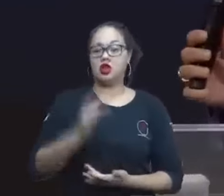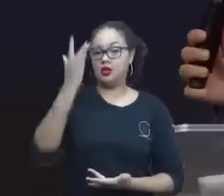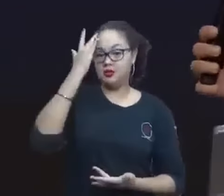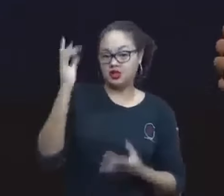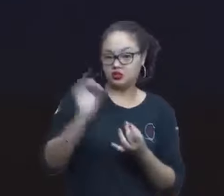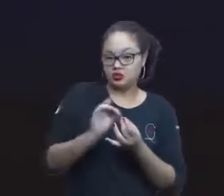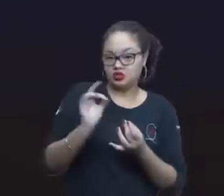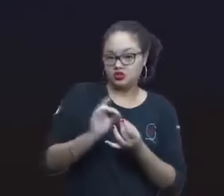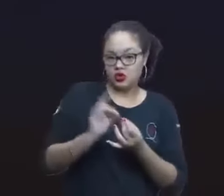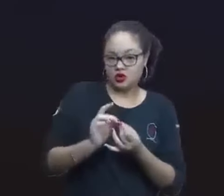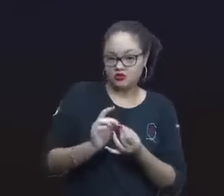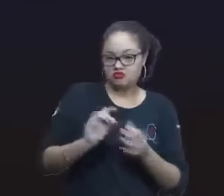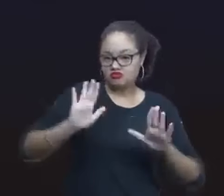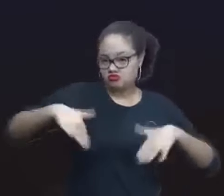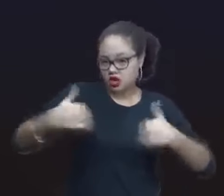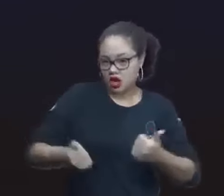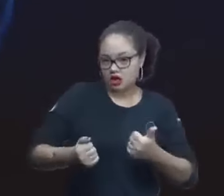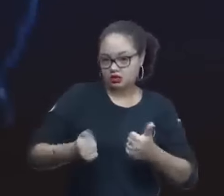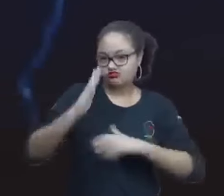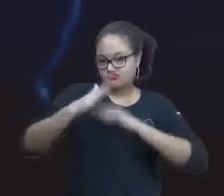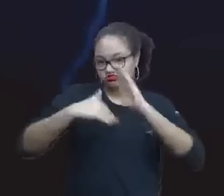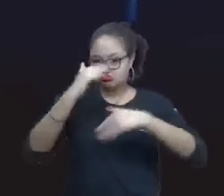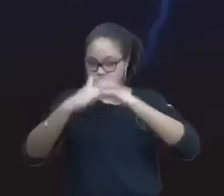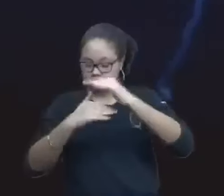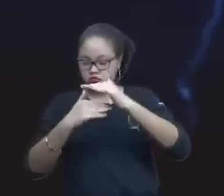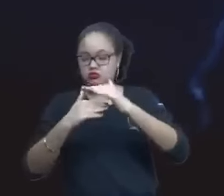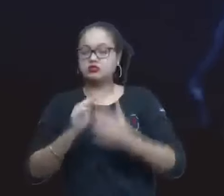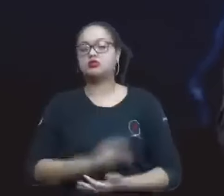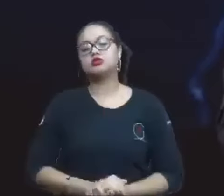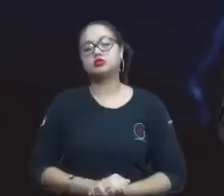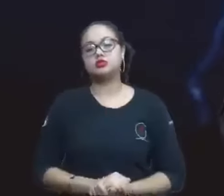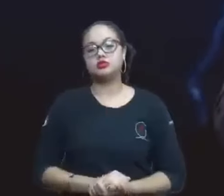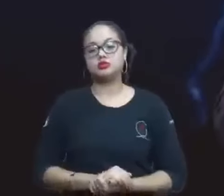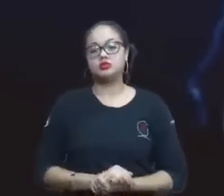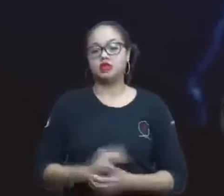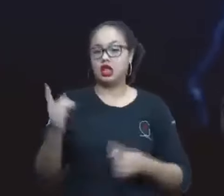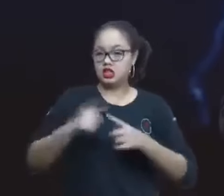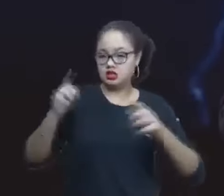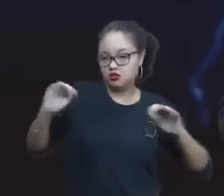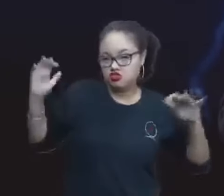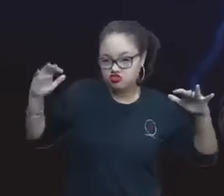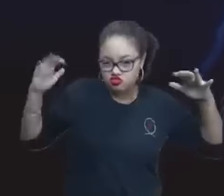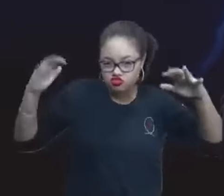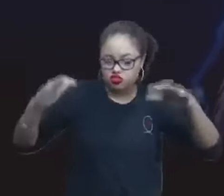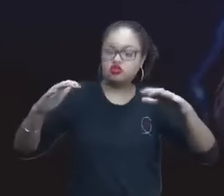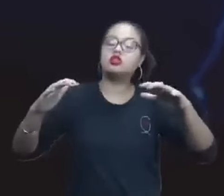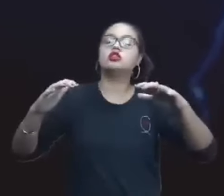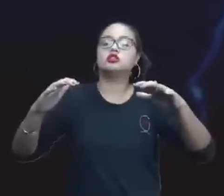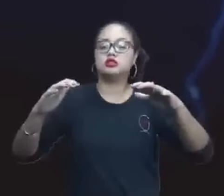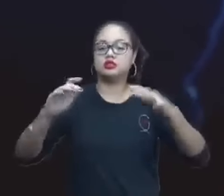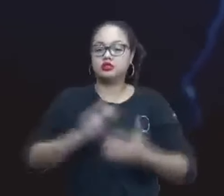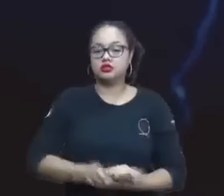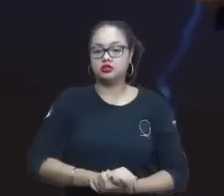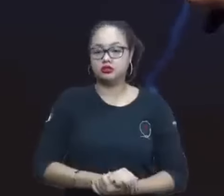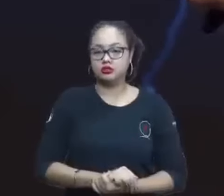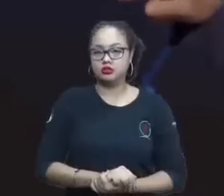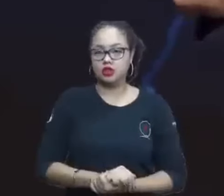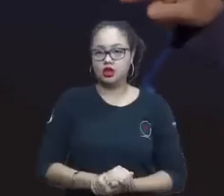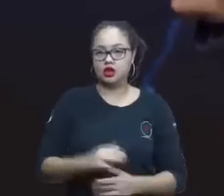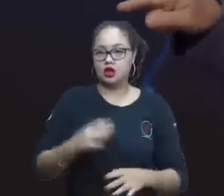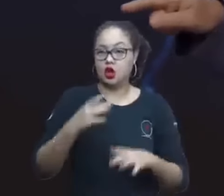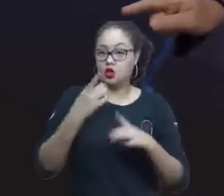maturidade espiritual sejam aprimoradas vamos lá nessa primeira tempestade Eles